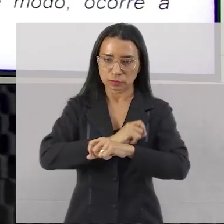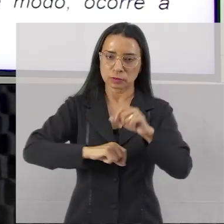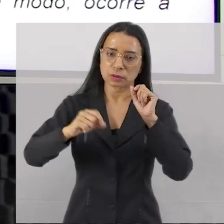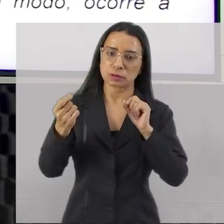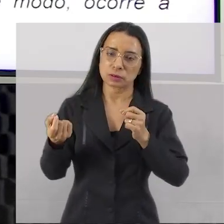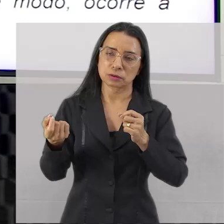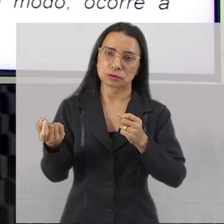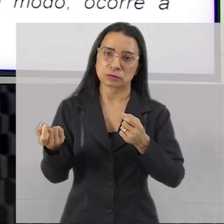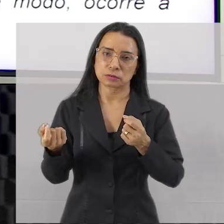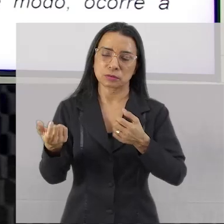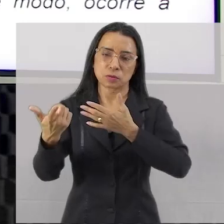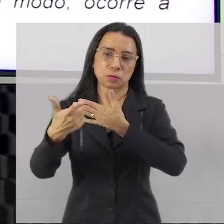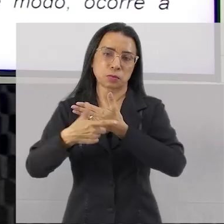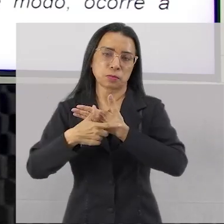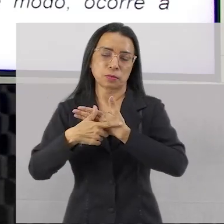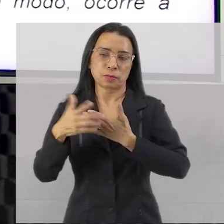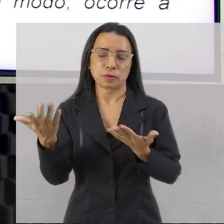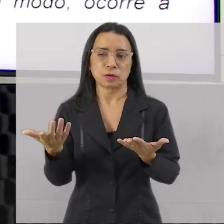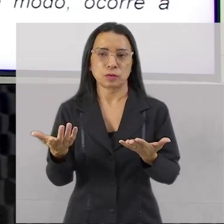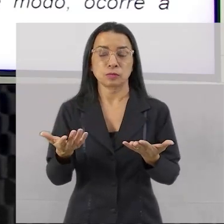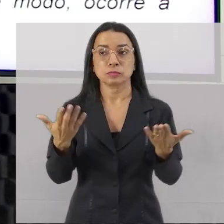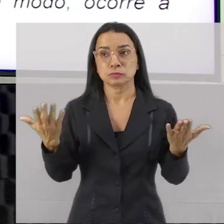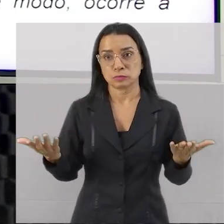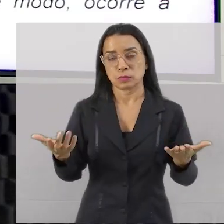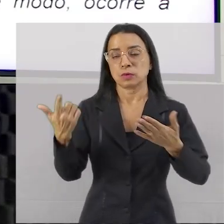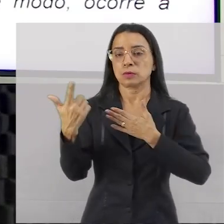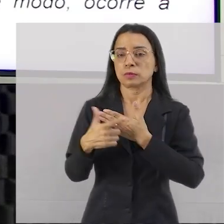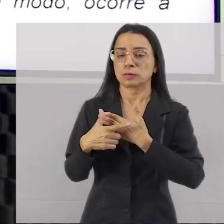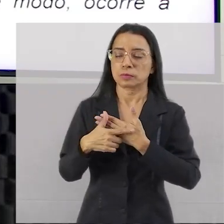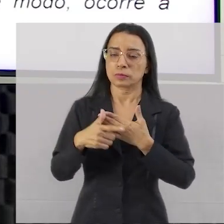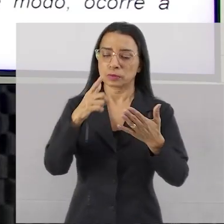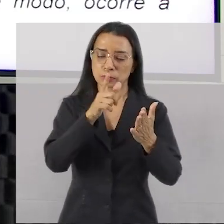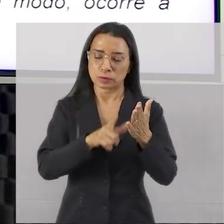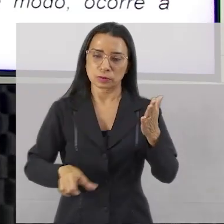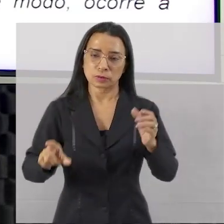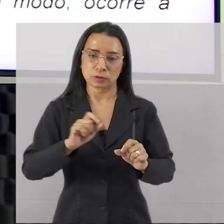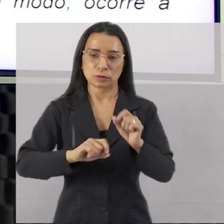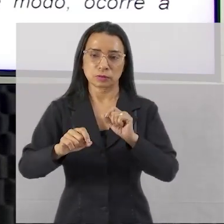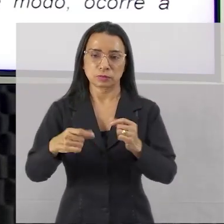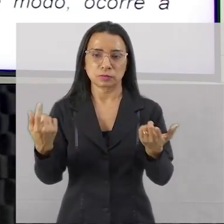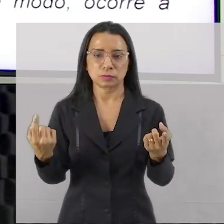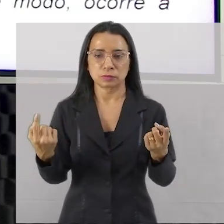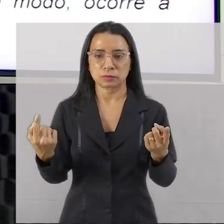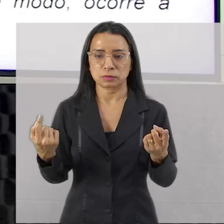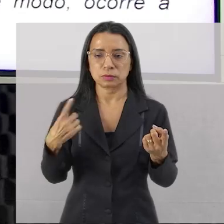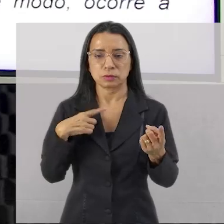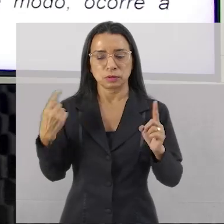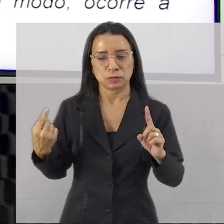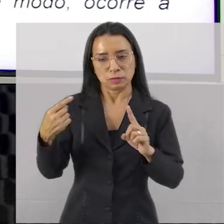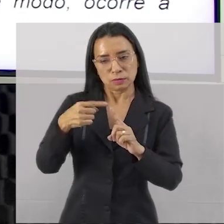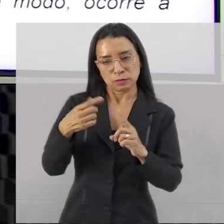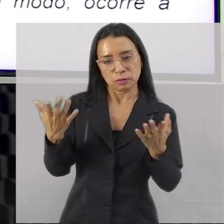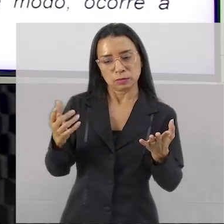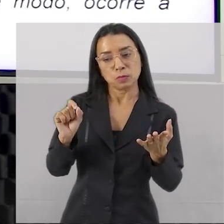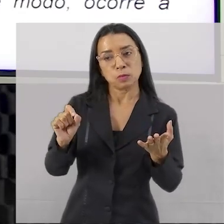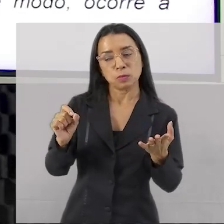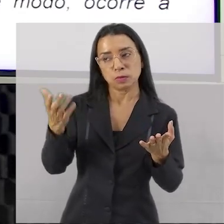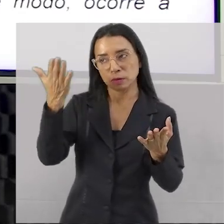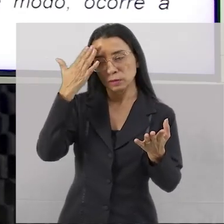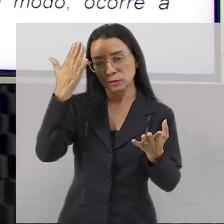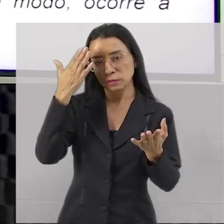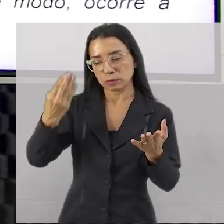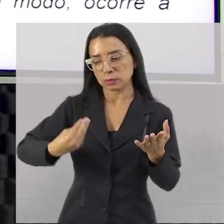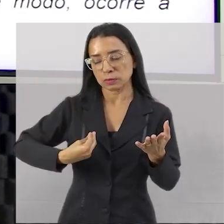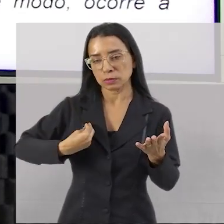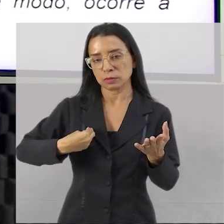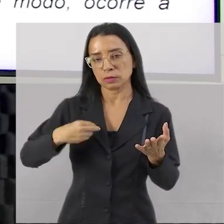seu papel. Qual é o papel que a literatura deve exercer? O papel de entendimento da realidade. E isso